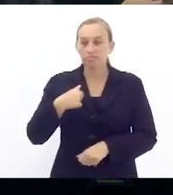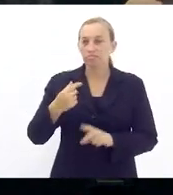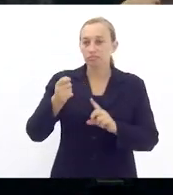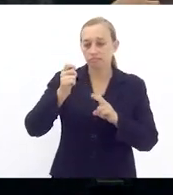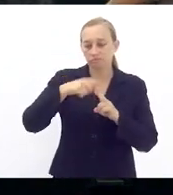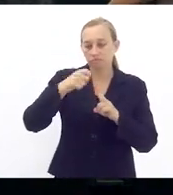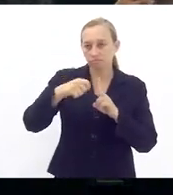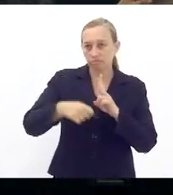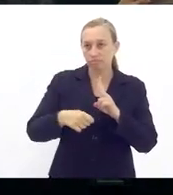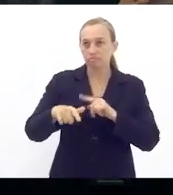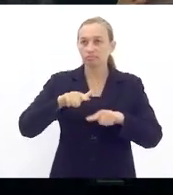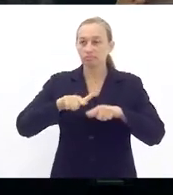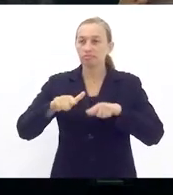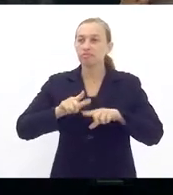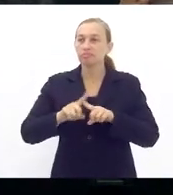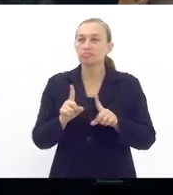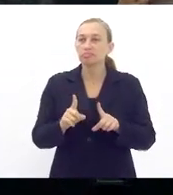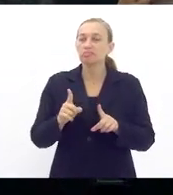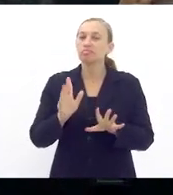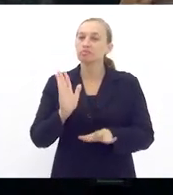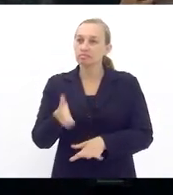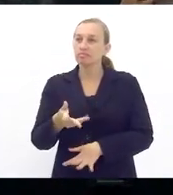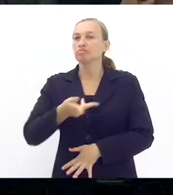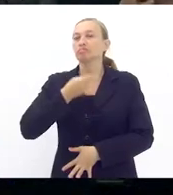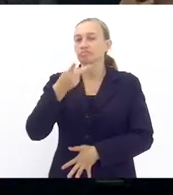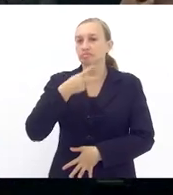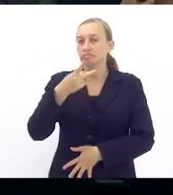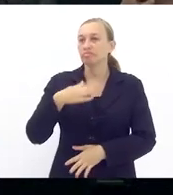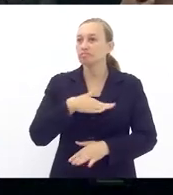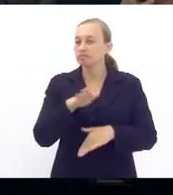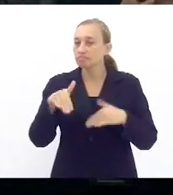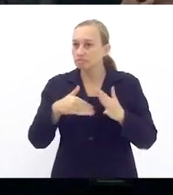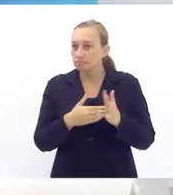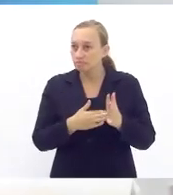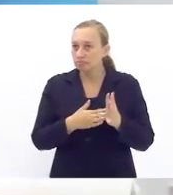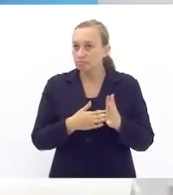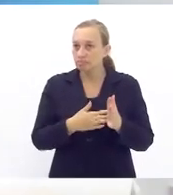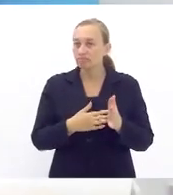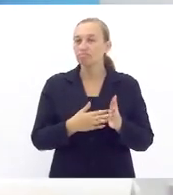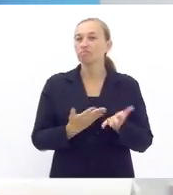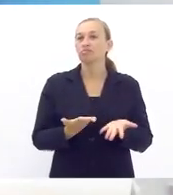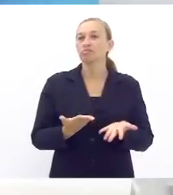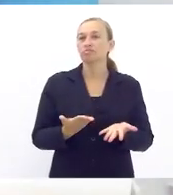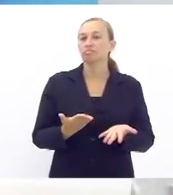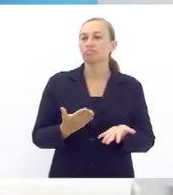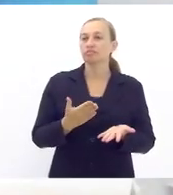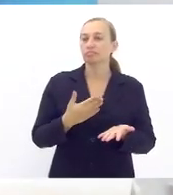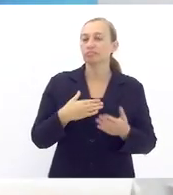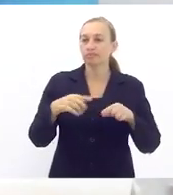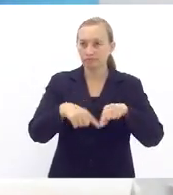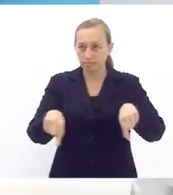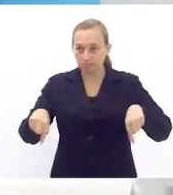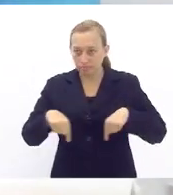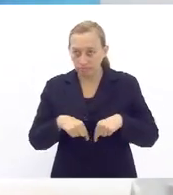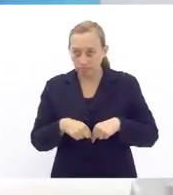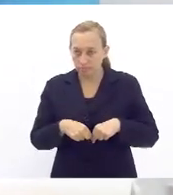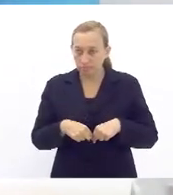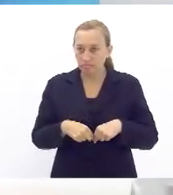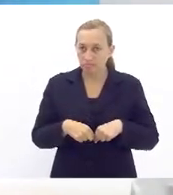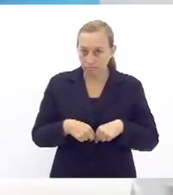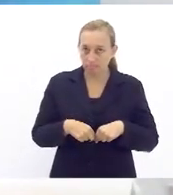no cargo mas é como eu falei para todos que estiveram na minha sala de fato que eu